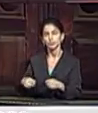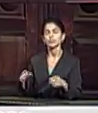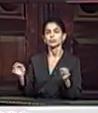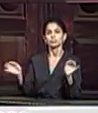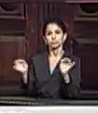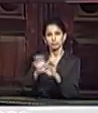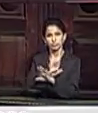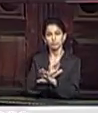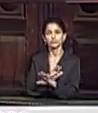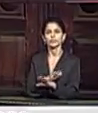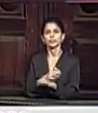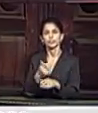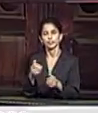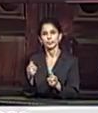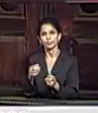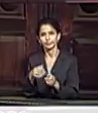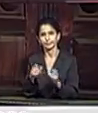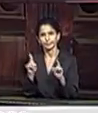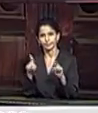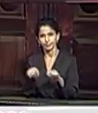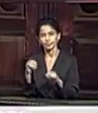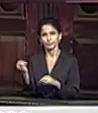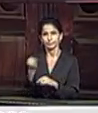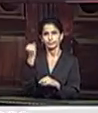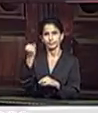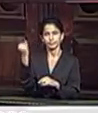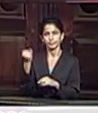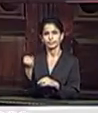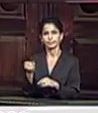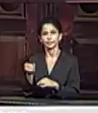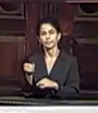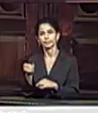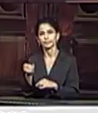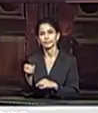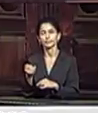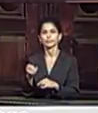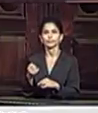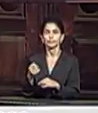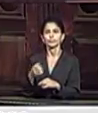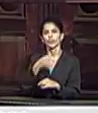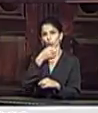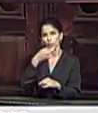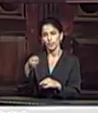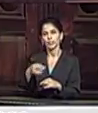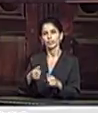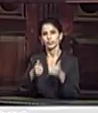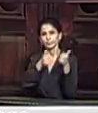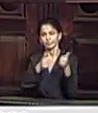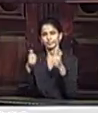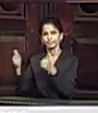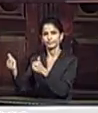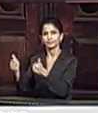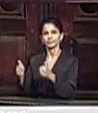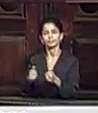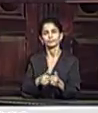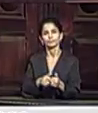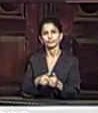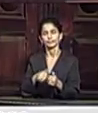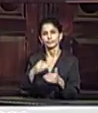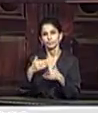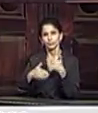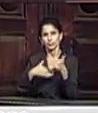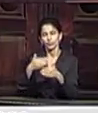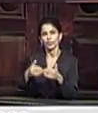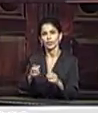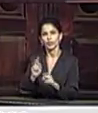concluído, ele é importante. Então, a minha opinião favorável, obviamente, à